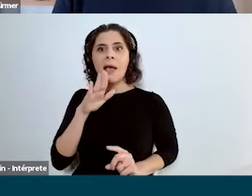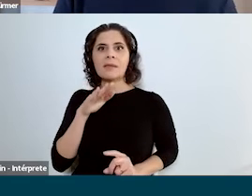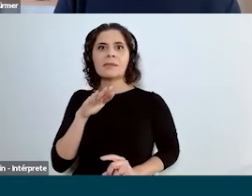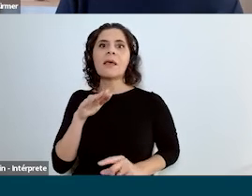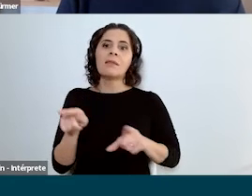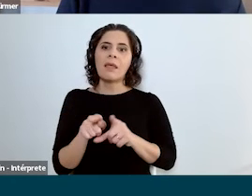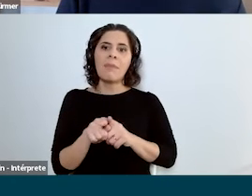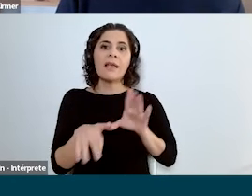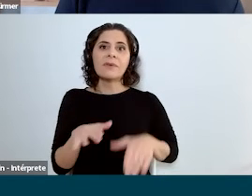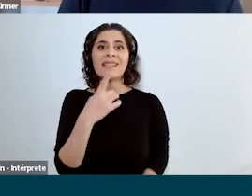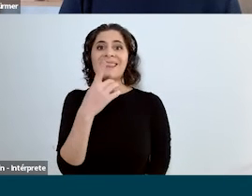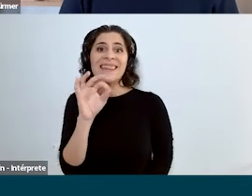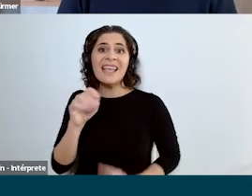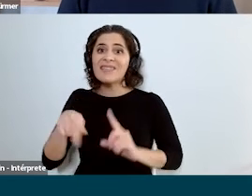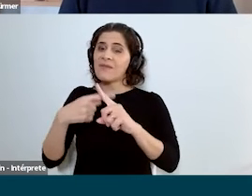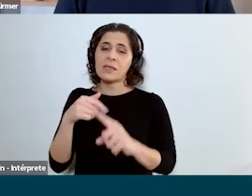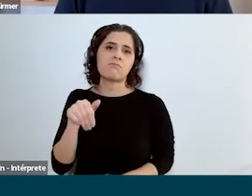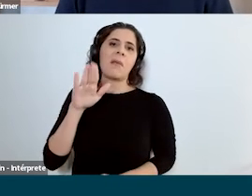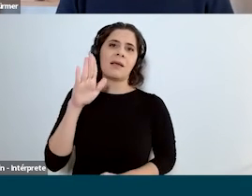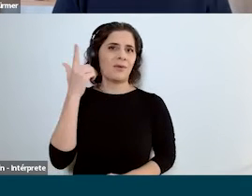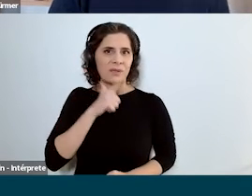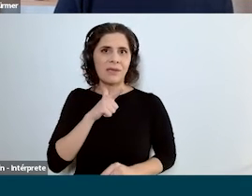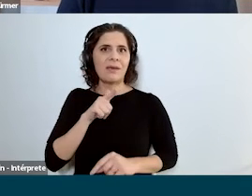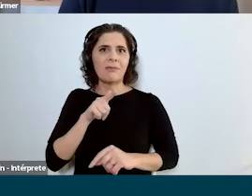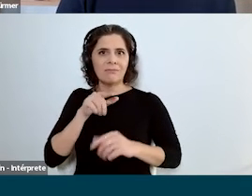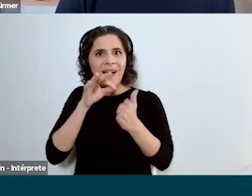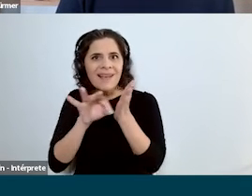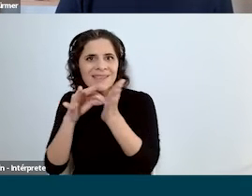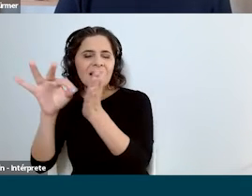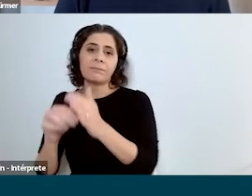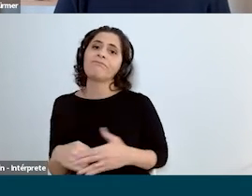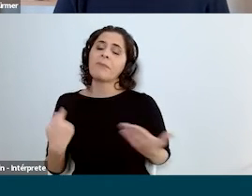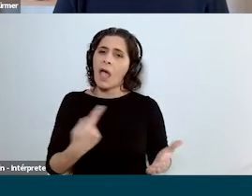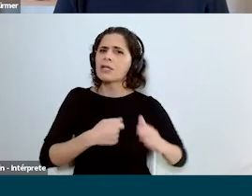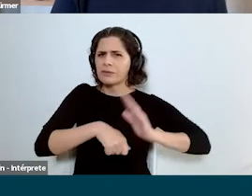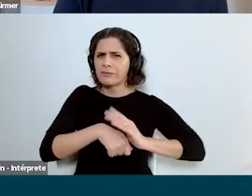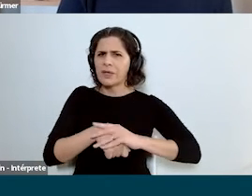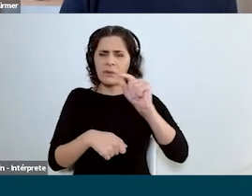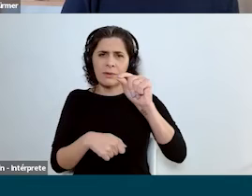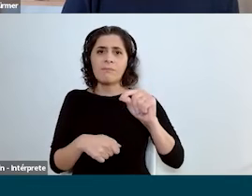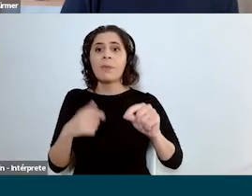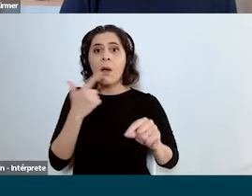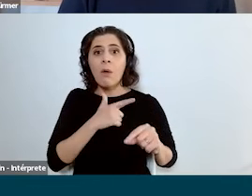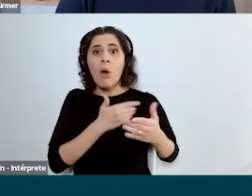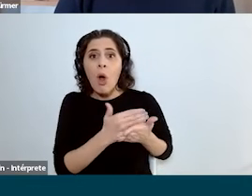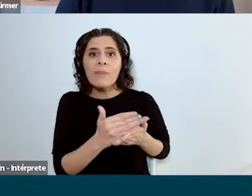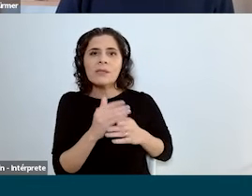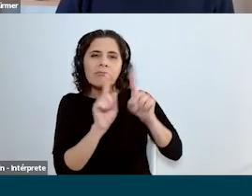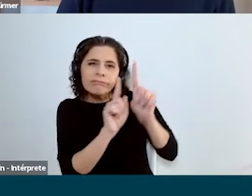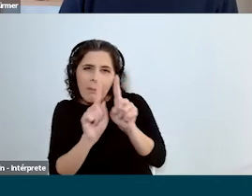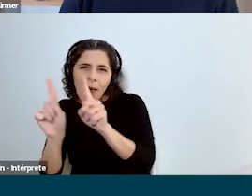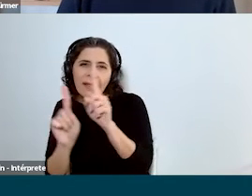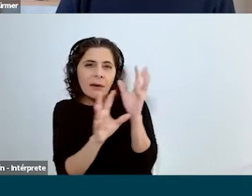até 10 vezes maior. E aí o time passou a responder por essas métricas e fazer iniciativa em cima delas, como um box na